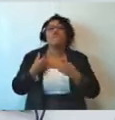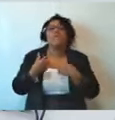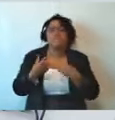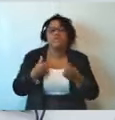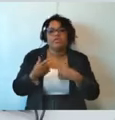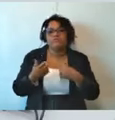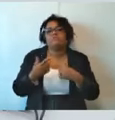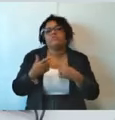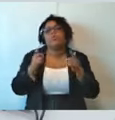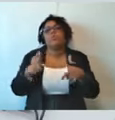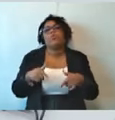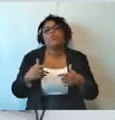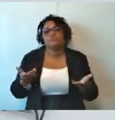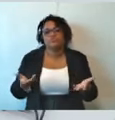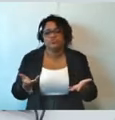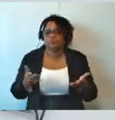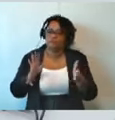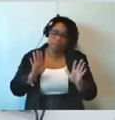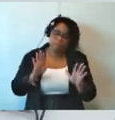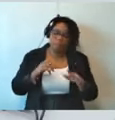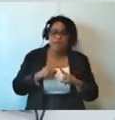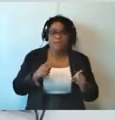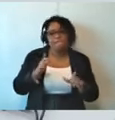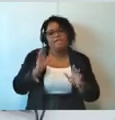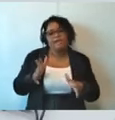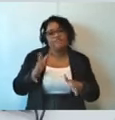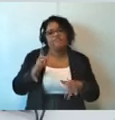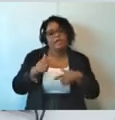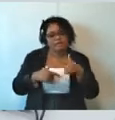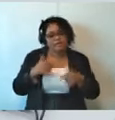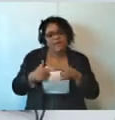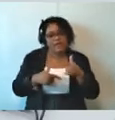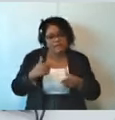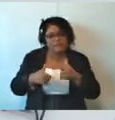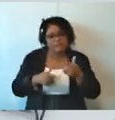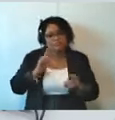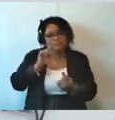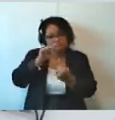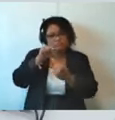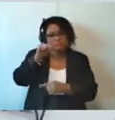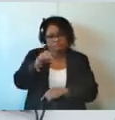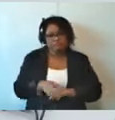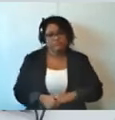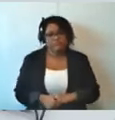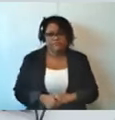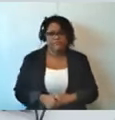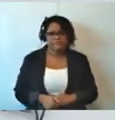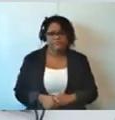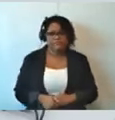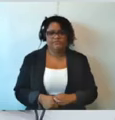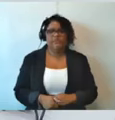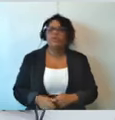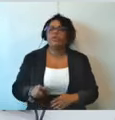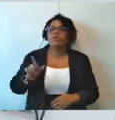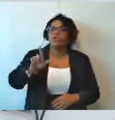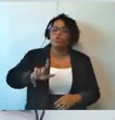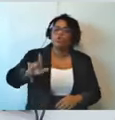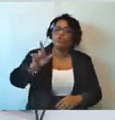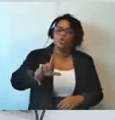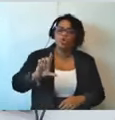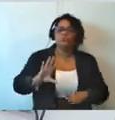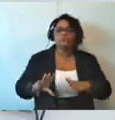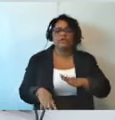trabalhando com este objetivo. E é claro que essas emendas